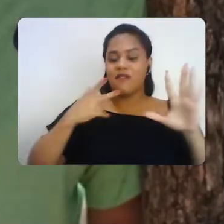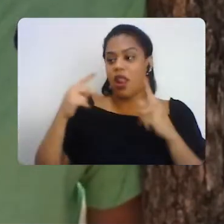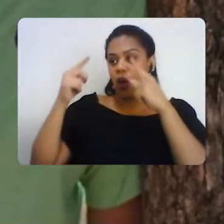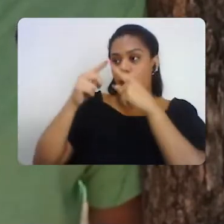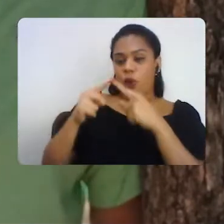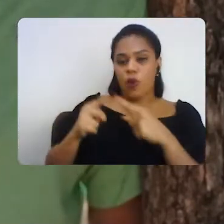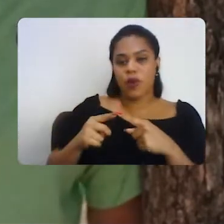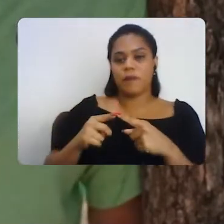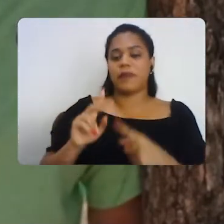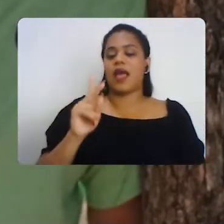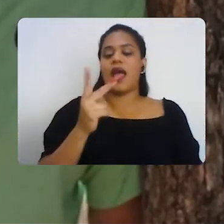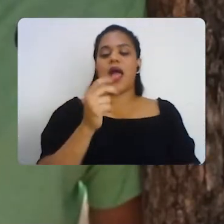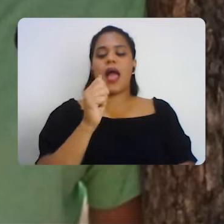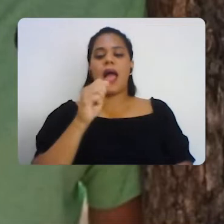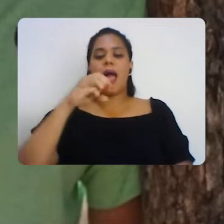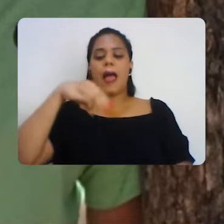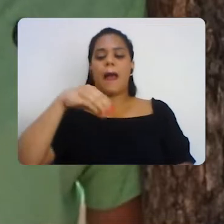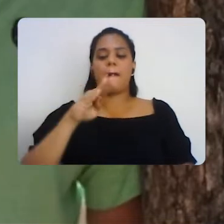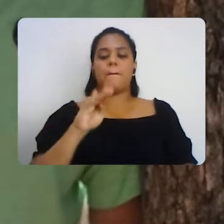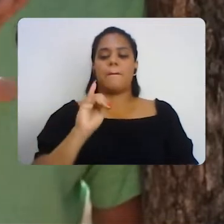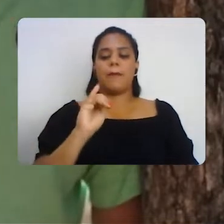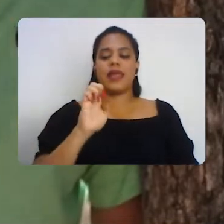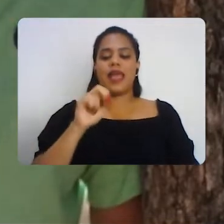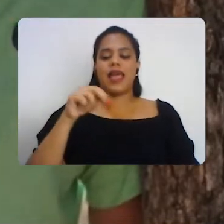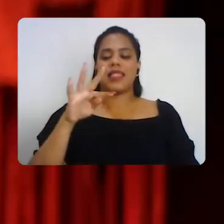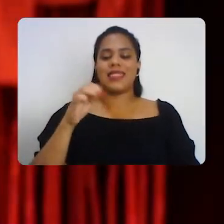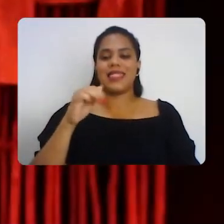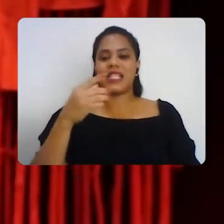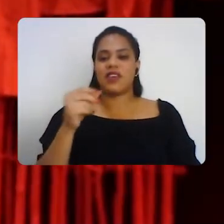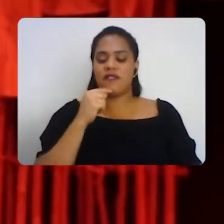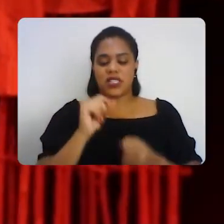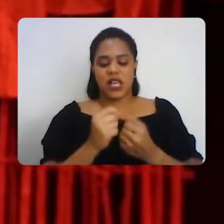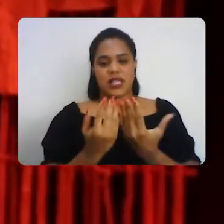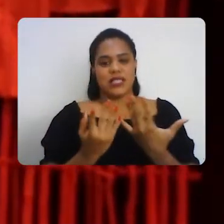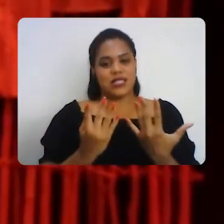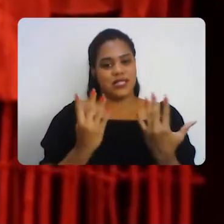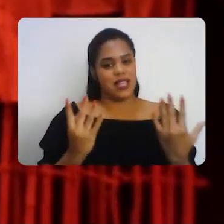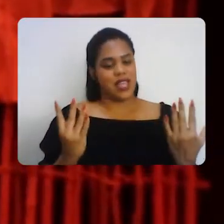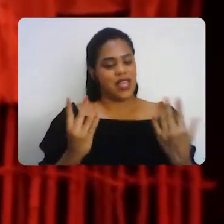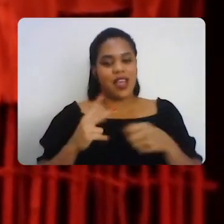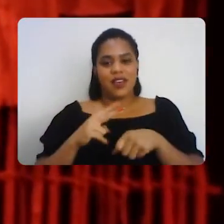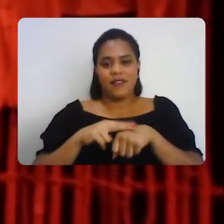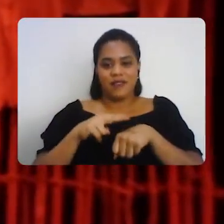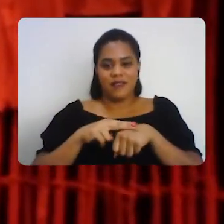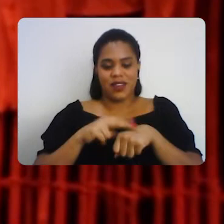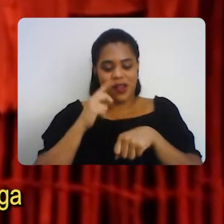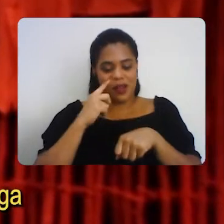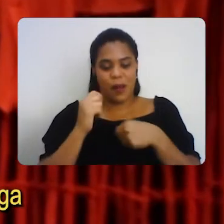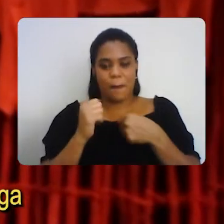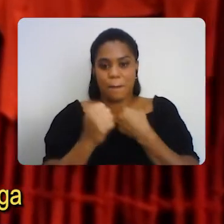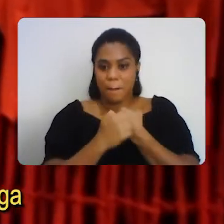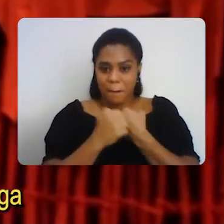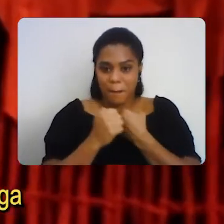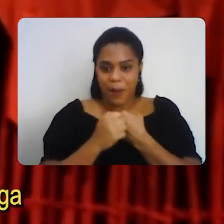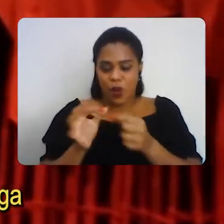é muito mais uma ambientação do que a cenografia, fazendo uma cerca tradicional, né, de coivara,